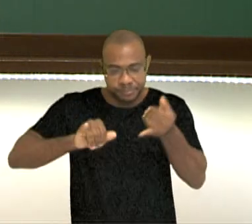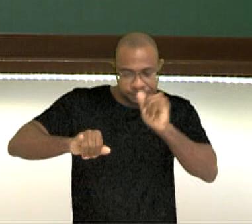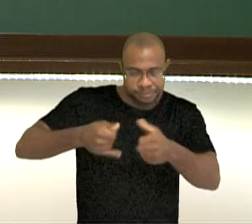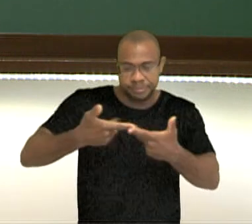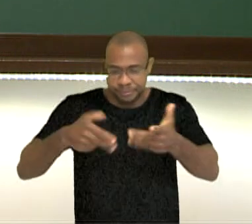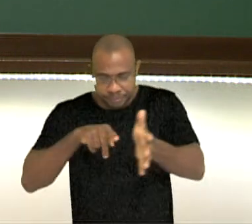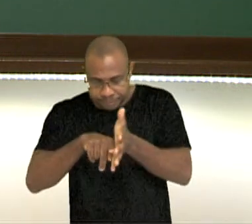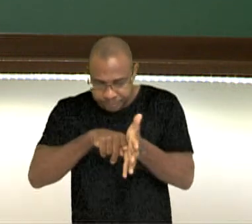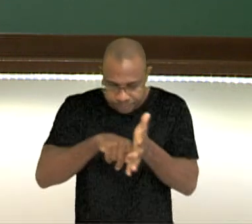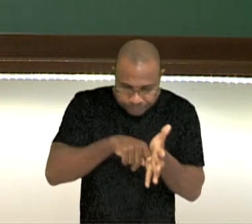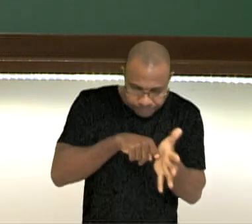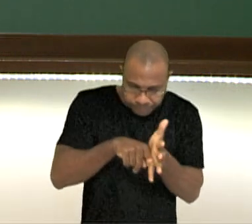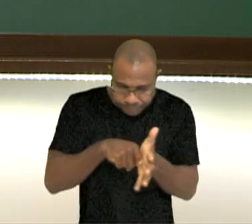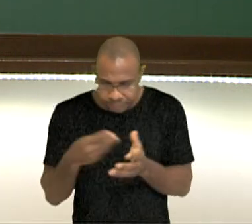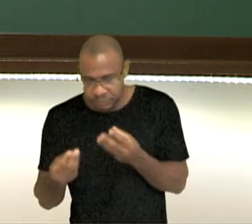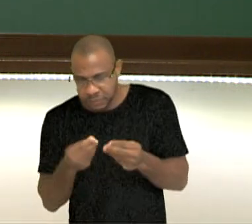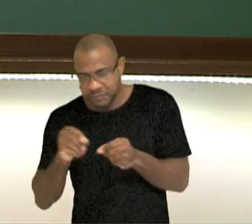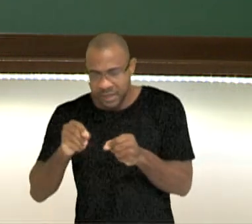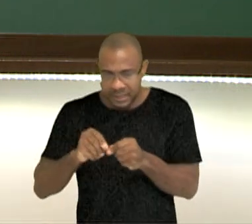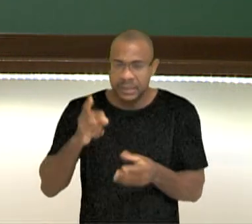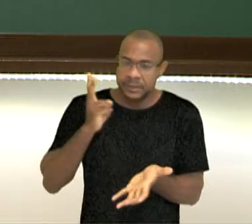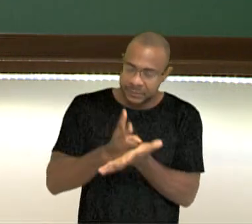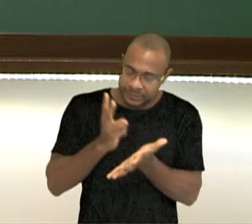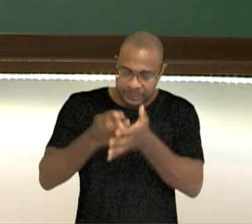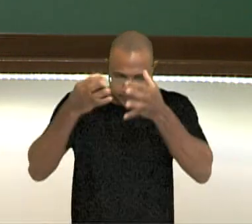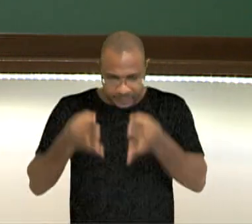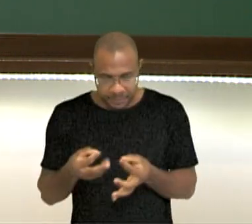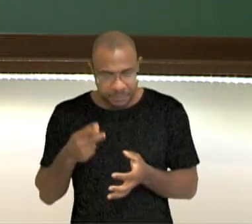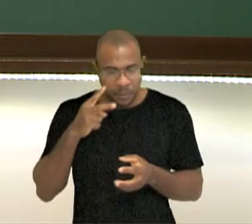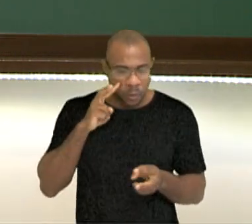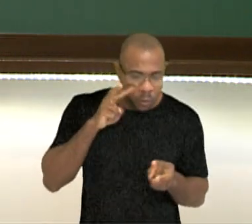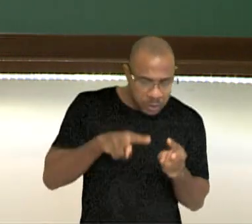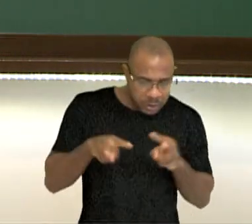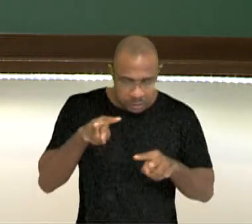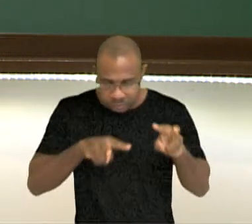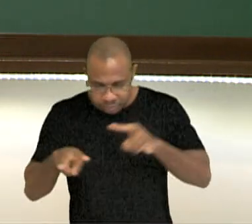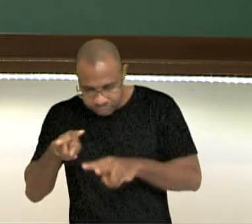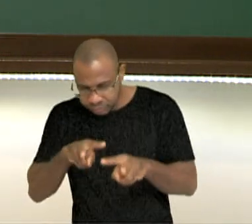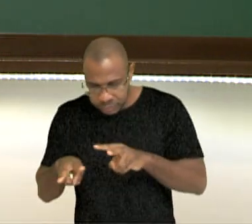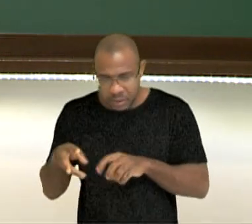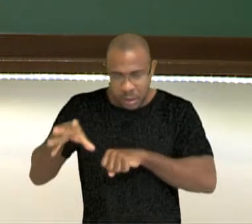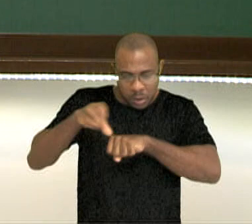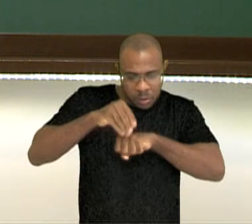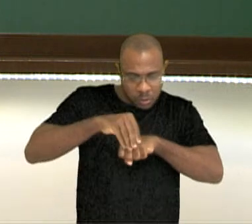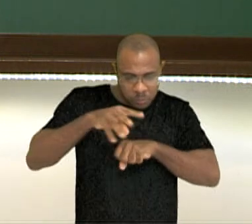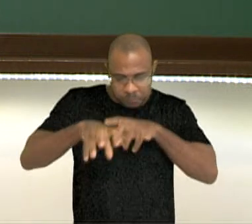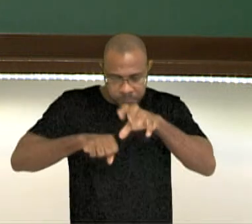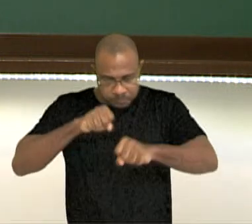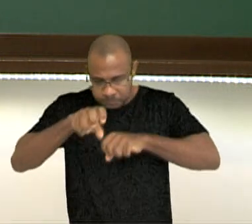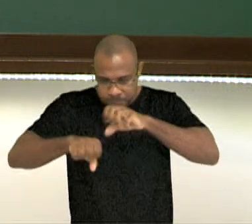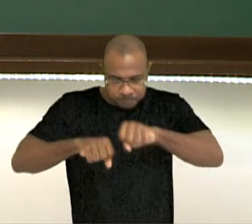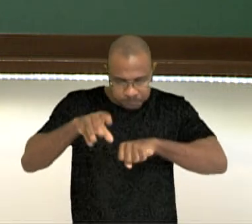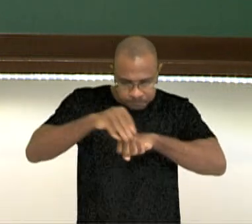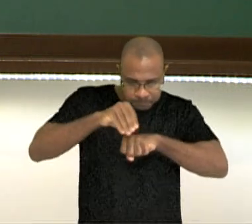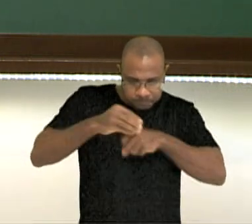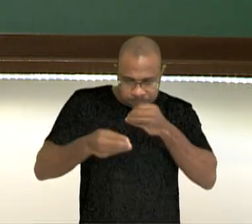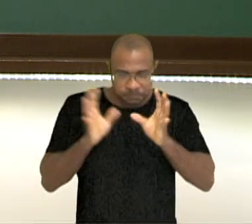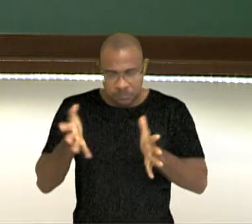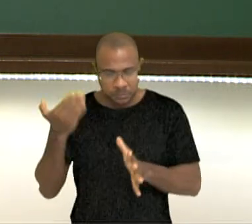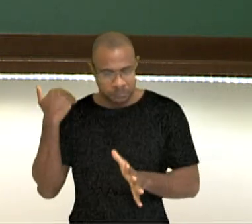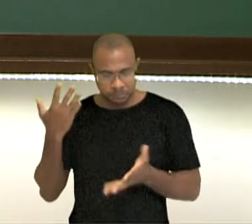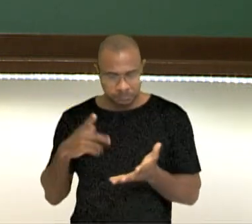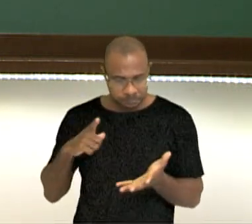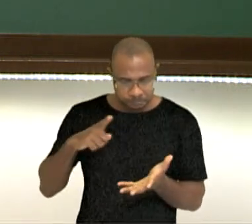vezes, fazendo isso de forma científica, analisando, trazendo o conhecimento que já tinha sido